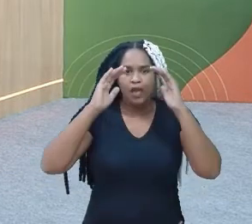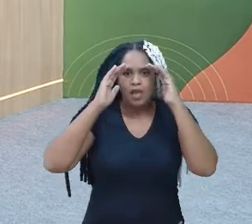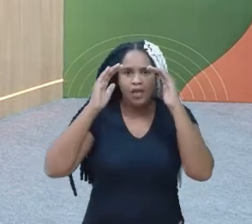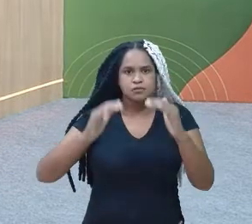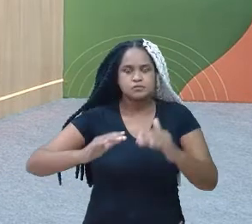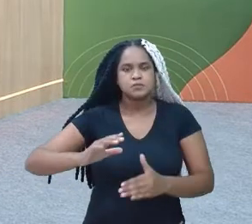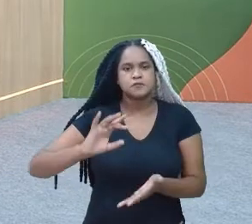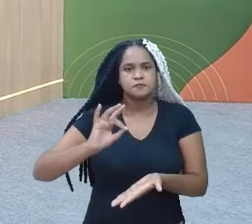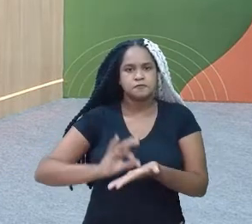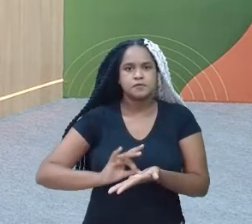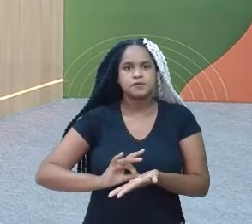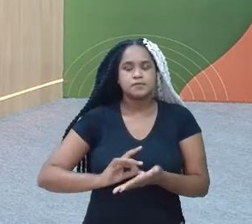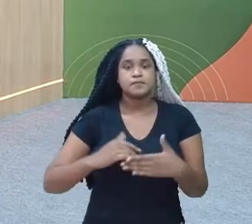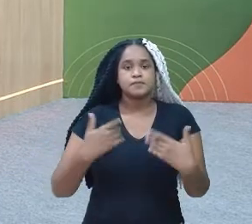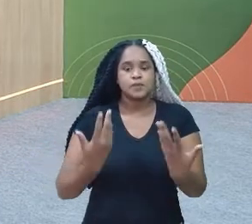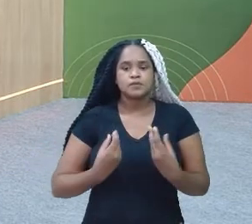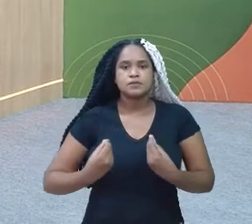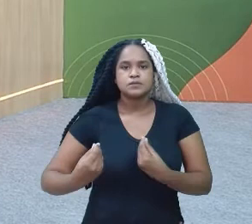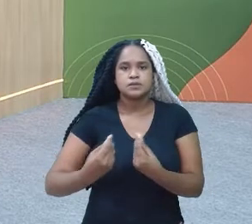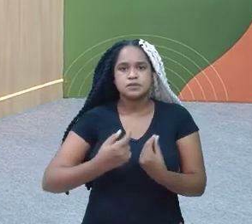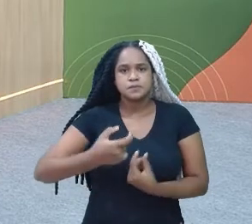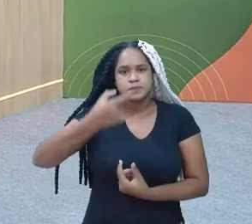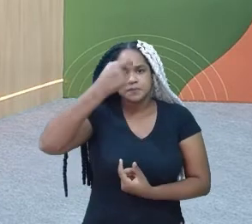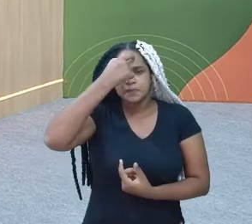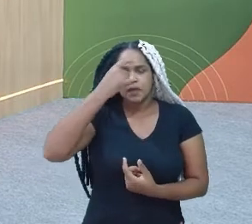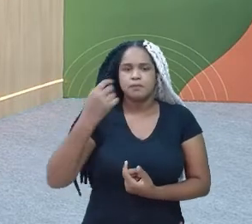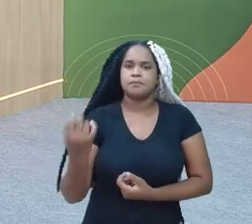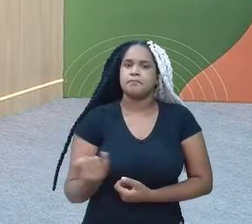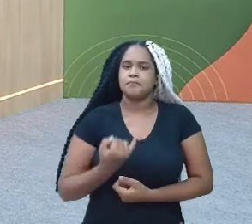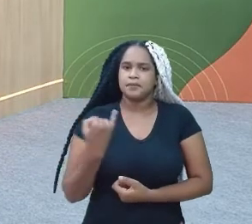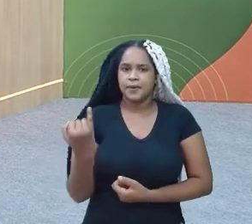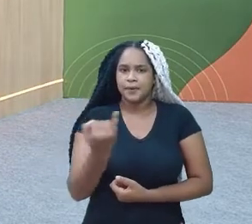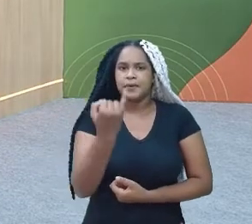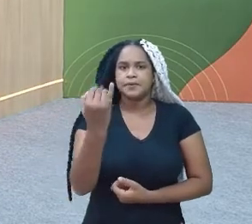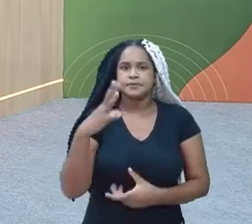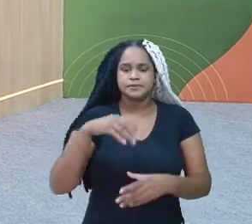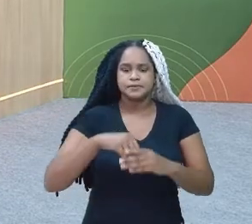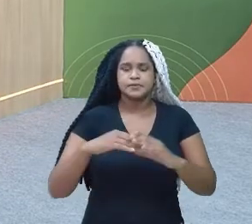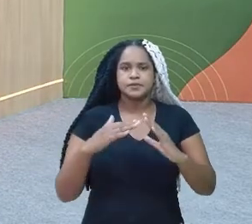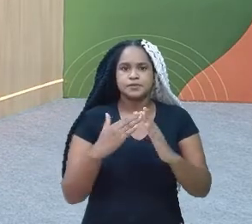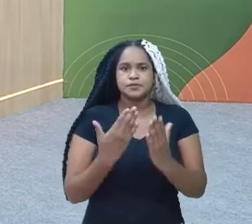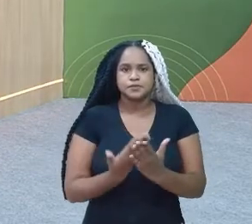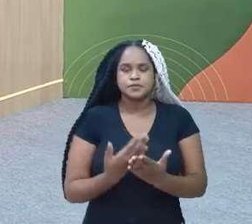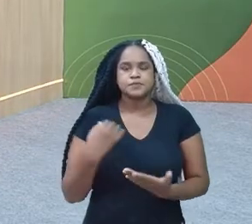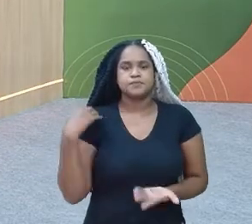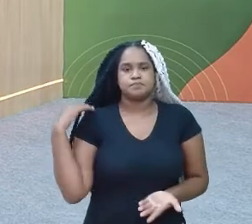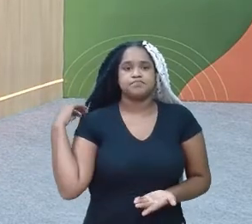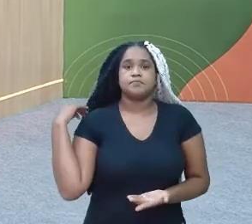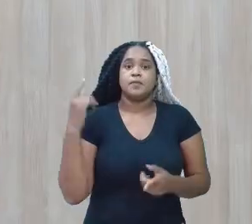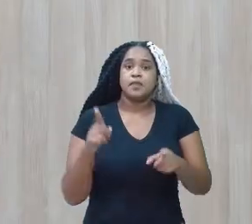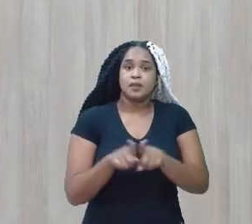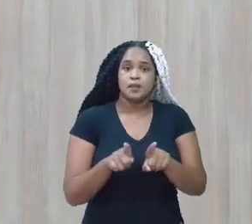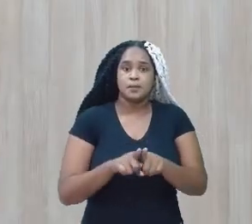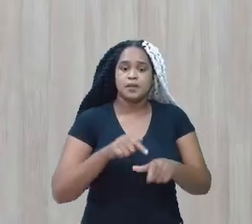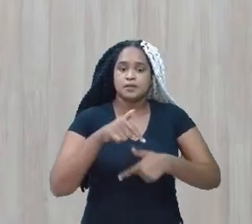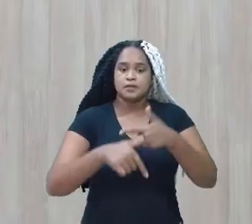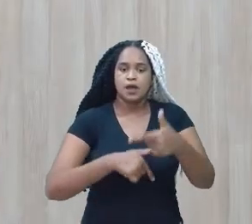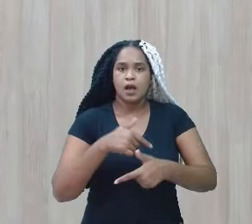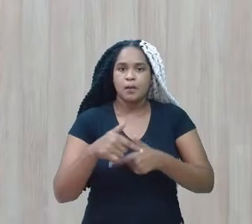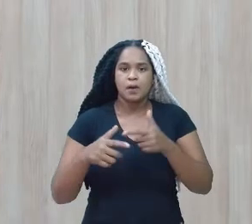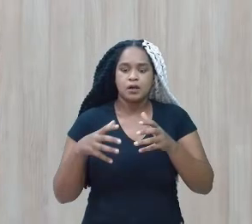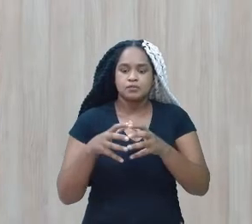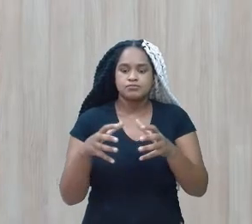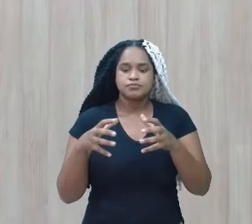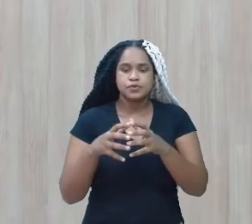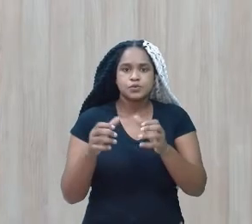algo importantíssimo no contexto escolar. Falamos também sobre o trabalho cooperativo, que este trabalho se dá